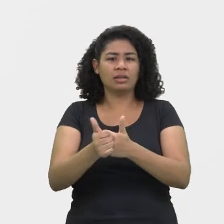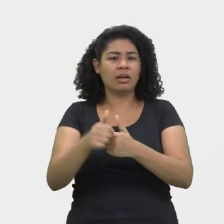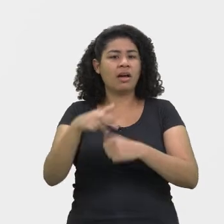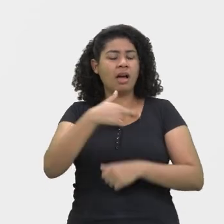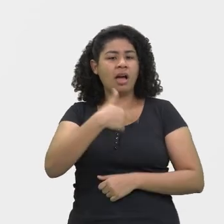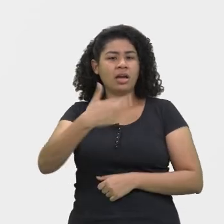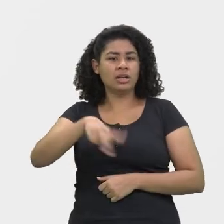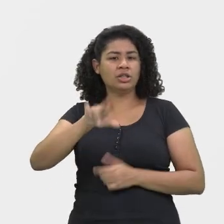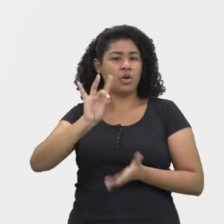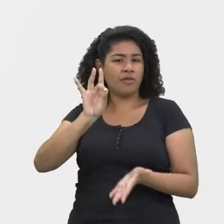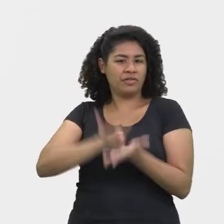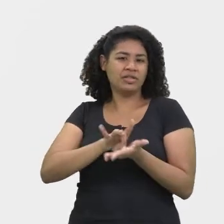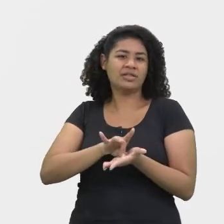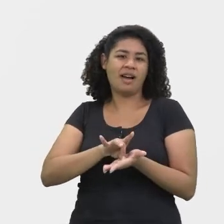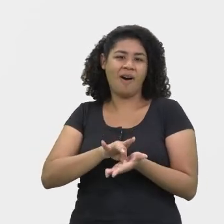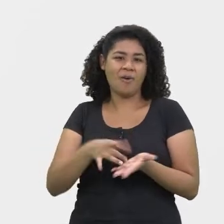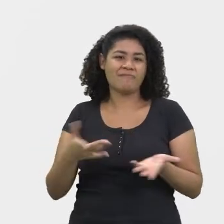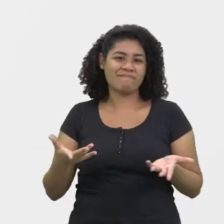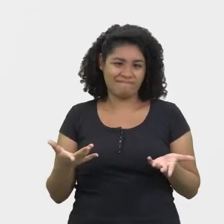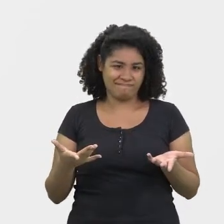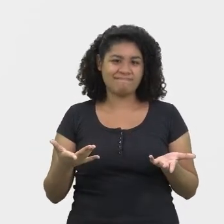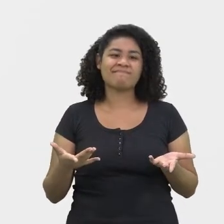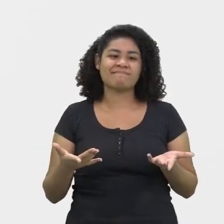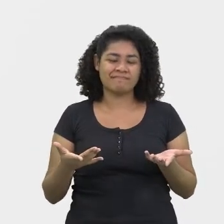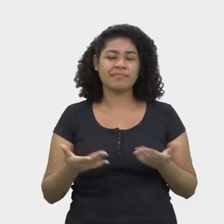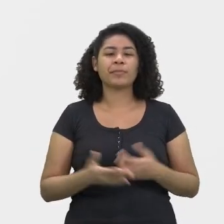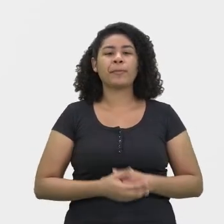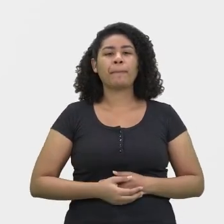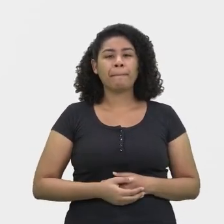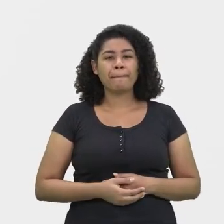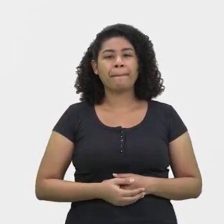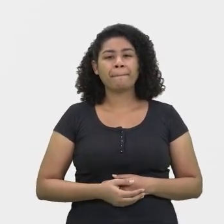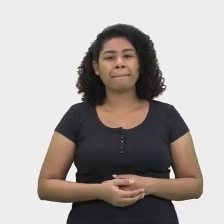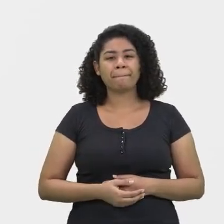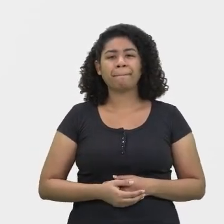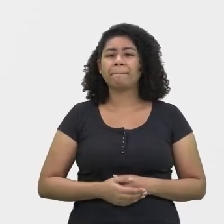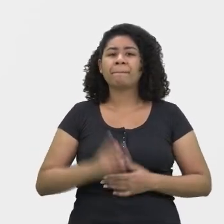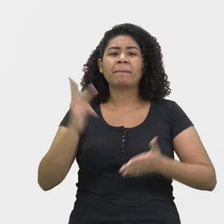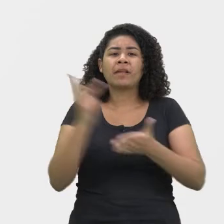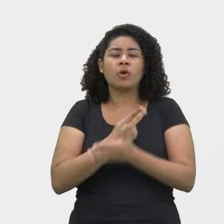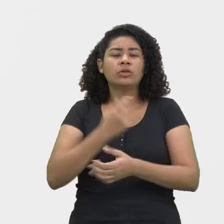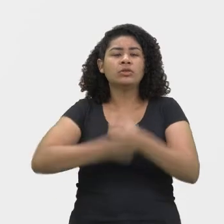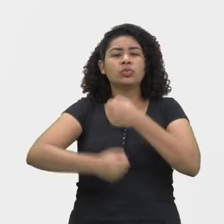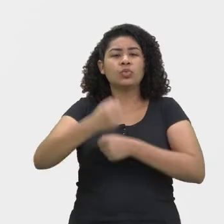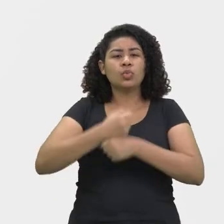oficial do seu reino. Continuando, então um desses episódios vai acontecer em